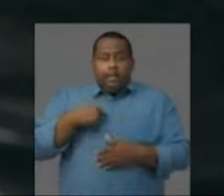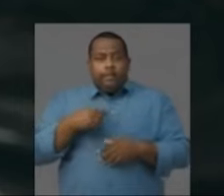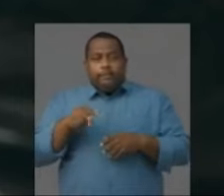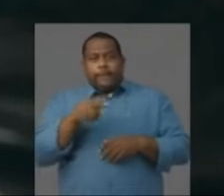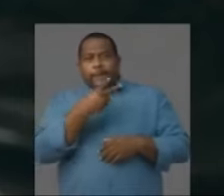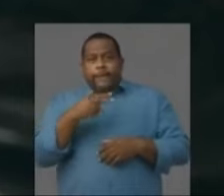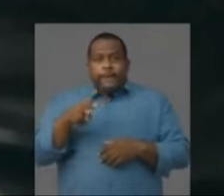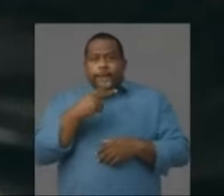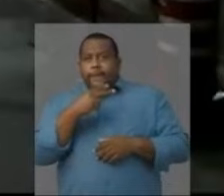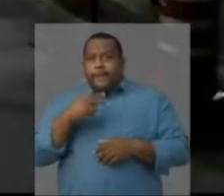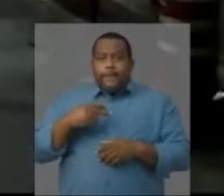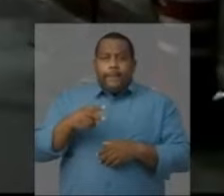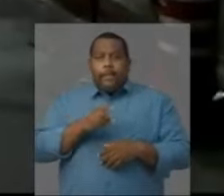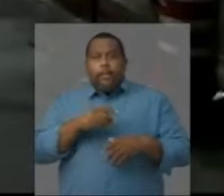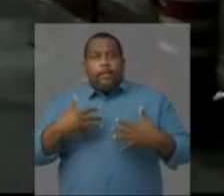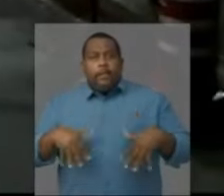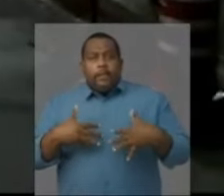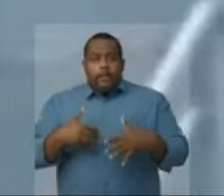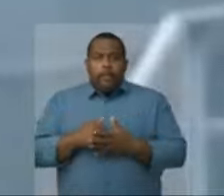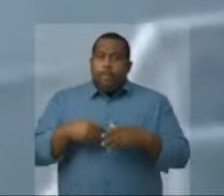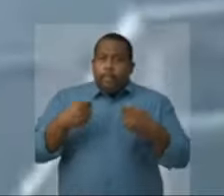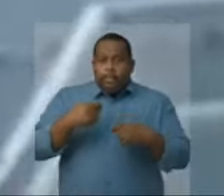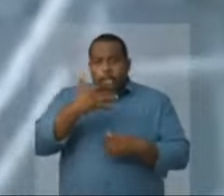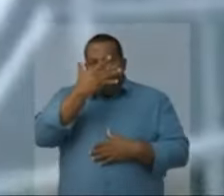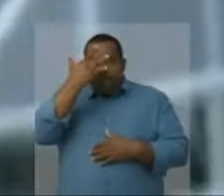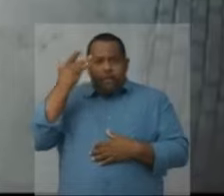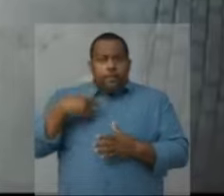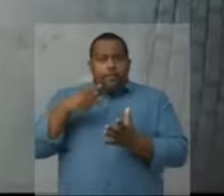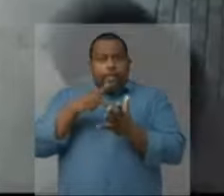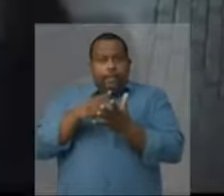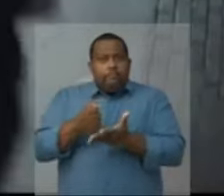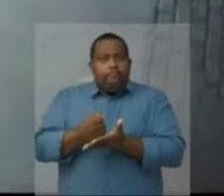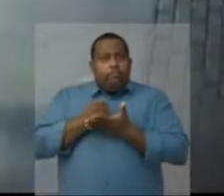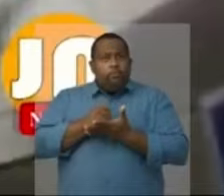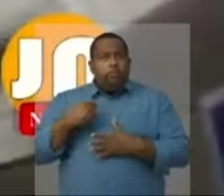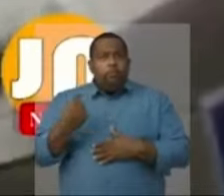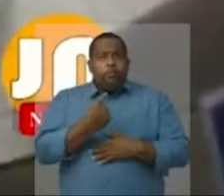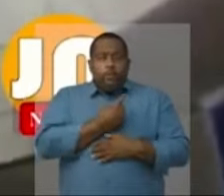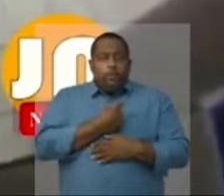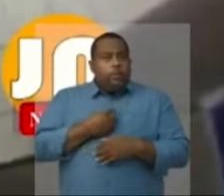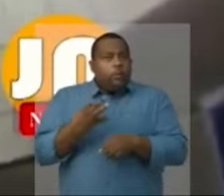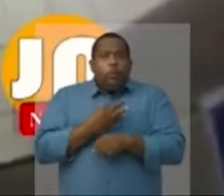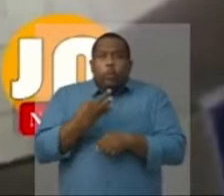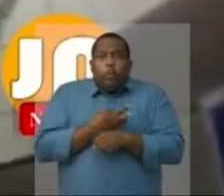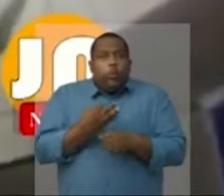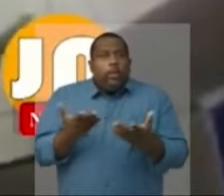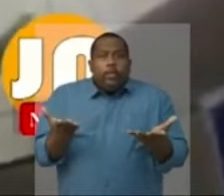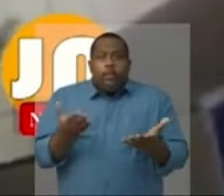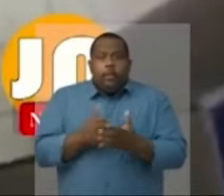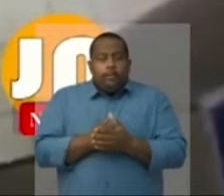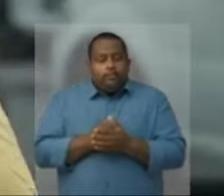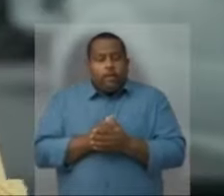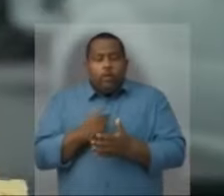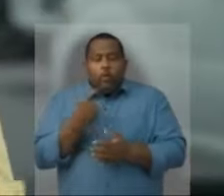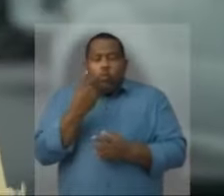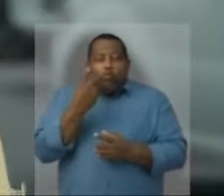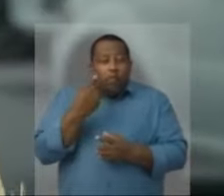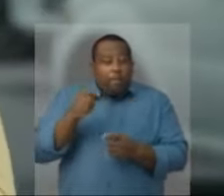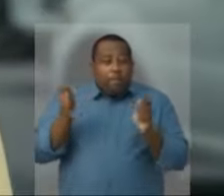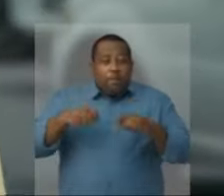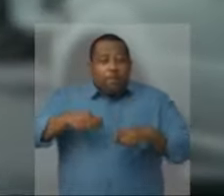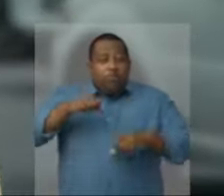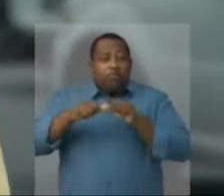vai olhando para frente e para trás, para frente e para trás. A gente precisa de alguém que olhe por nós, pô. A gente não aguenta mais não, velho. E a única maneira